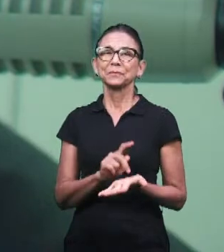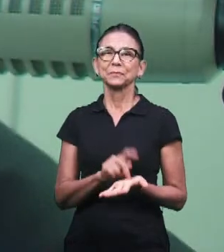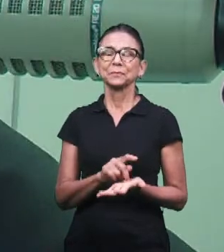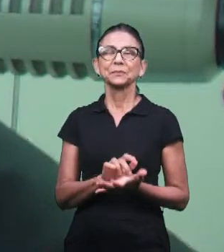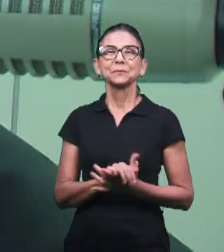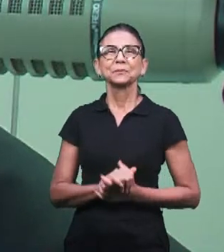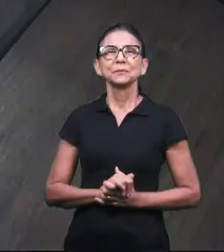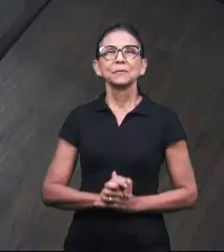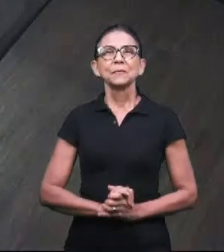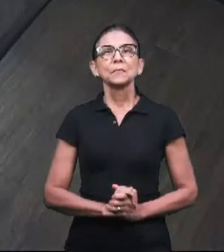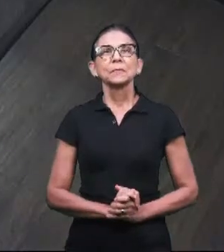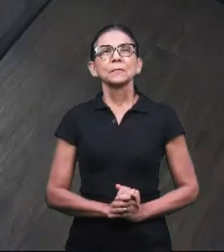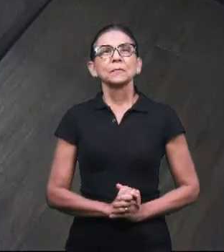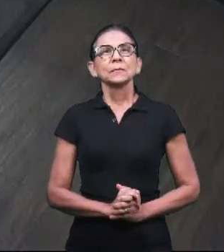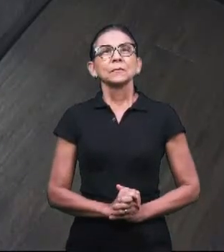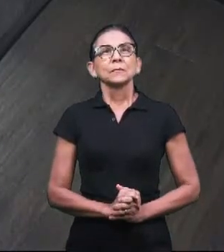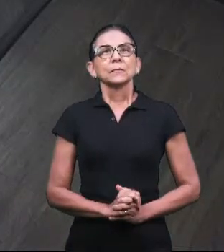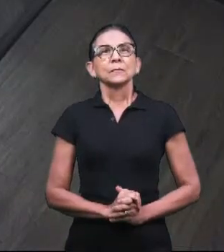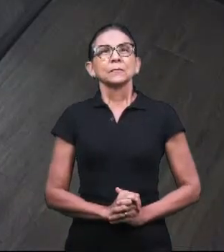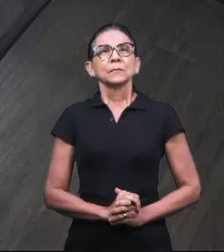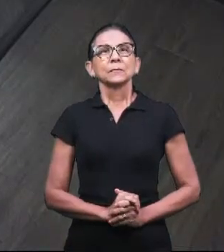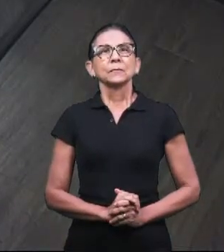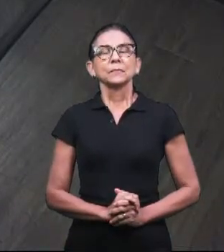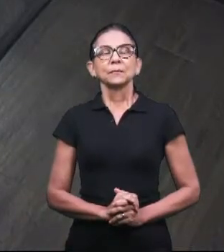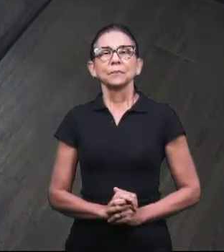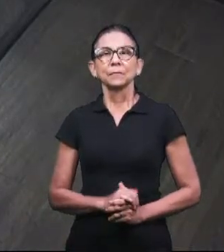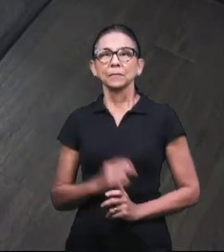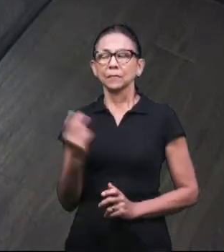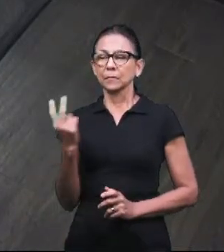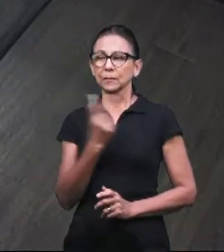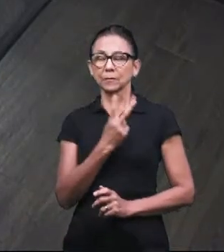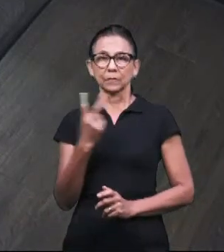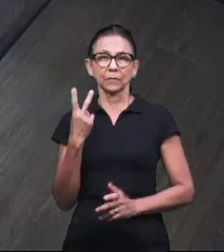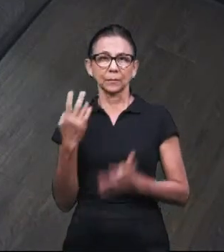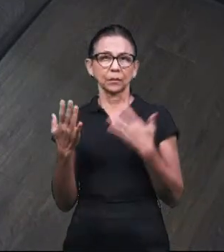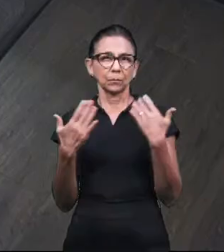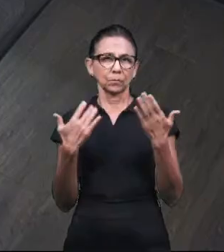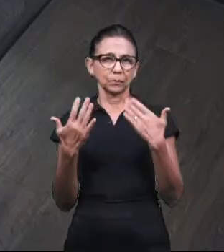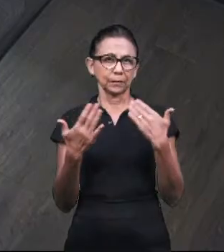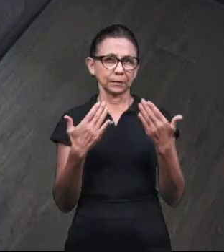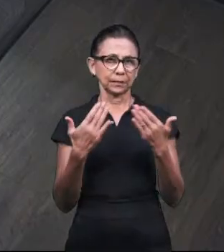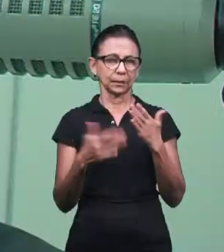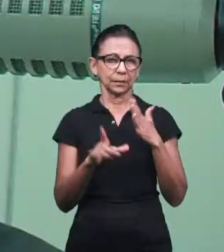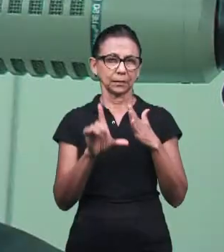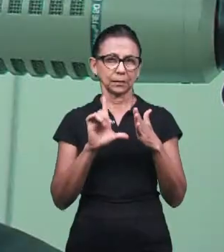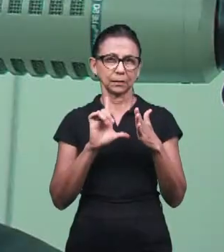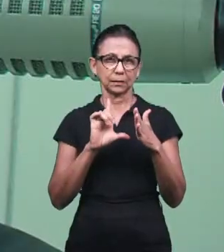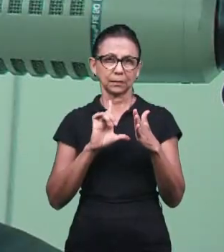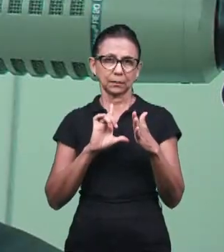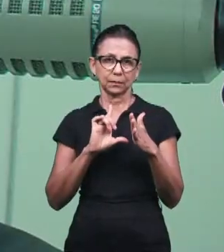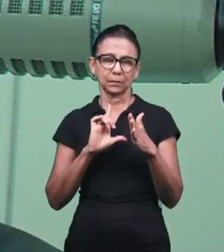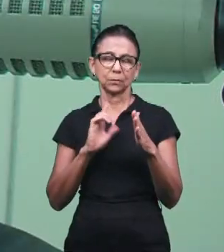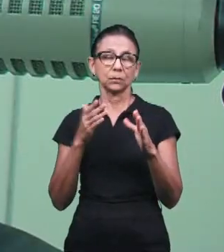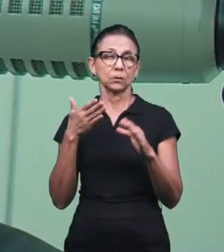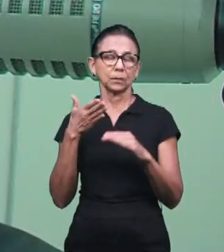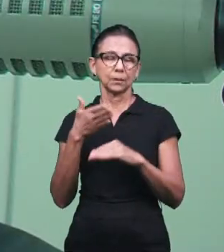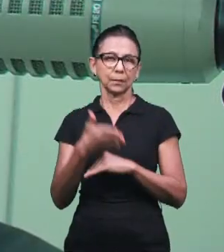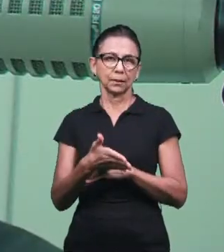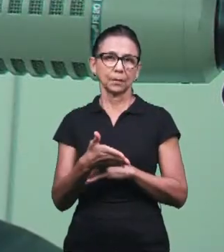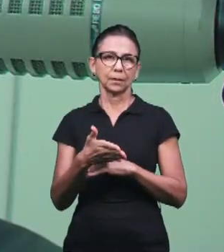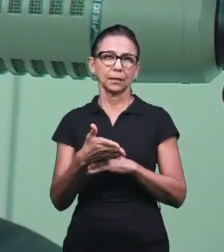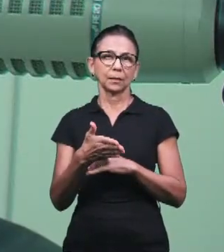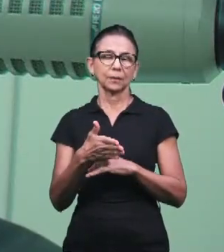Bom, irmãos, nós estávamos conversando aí, o pastor Júlio César, aqui nos bastidores antes de entrarmos